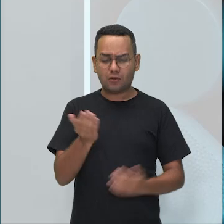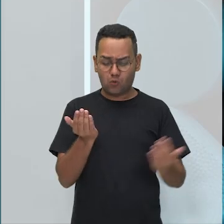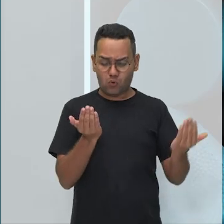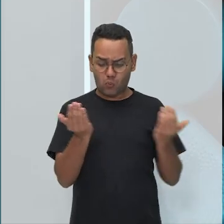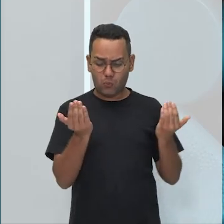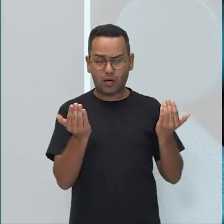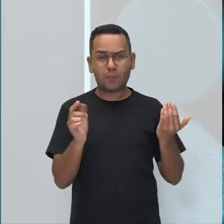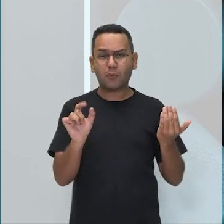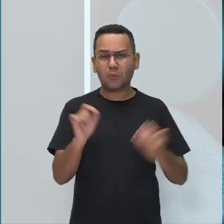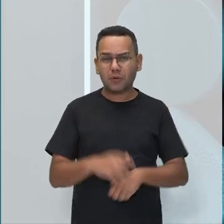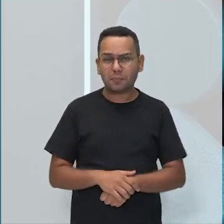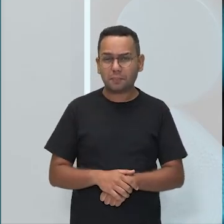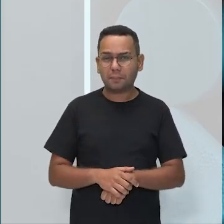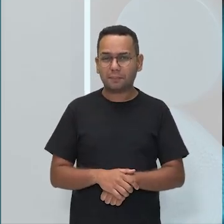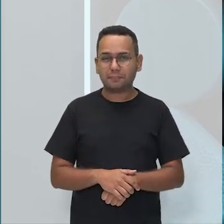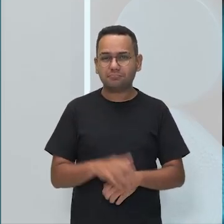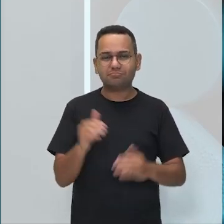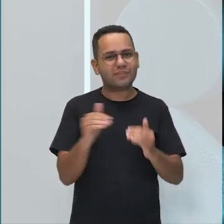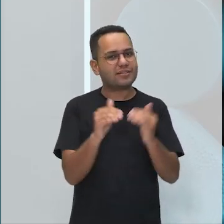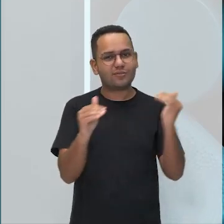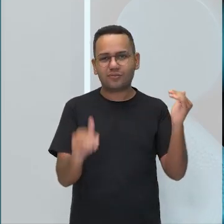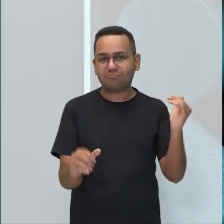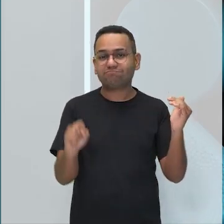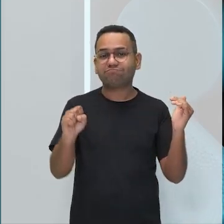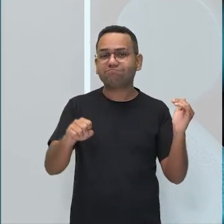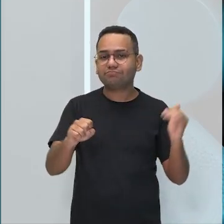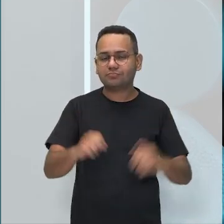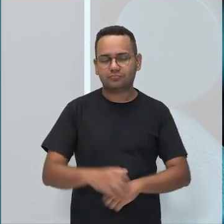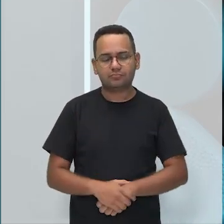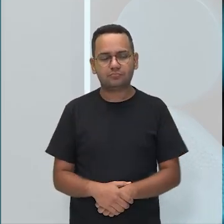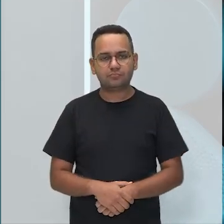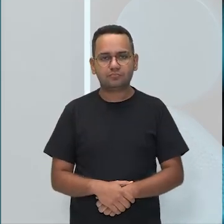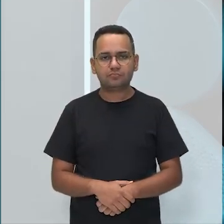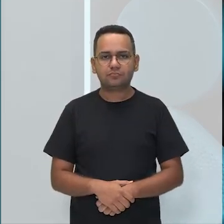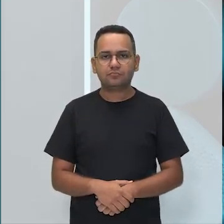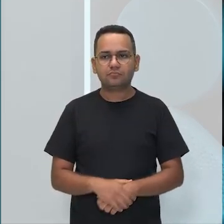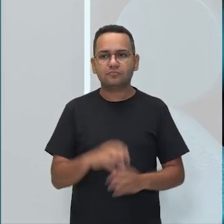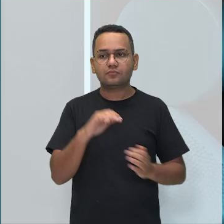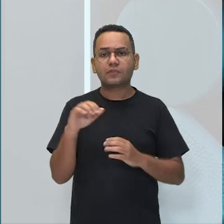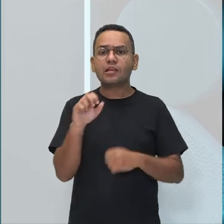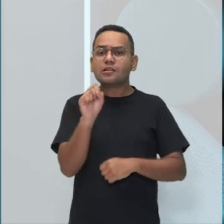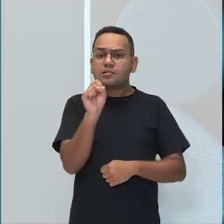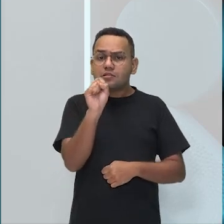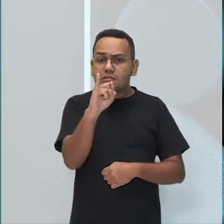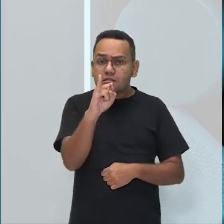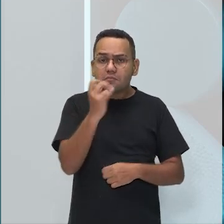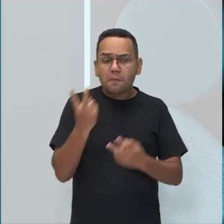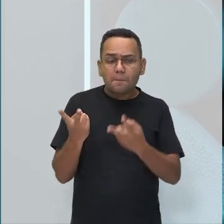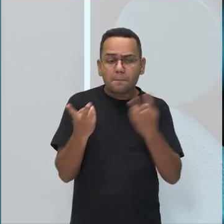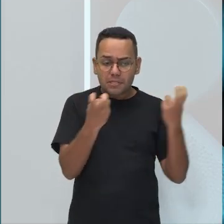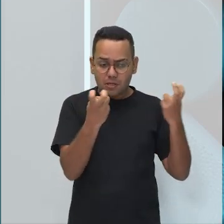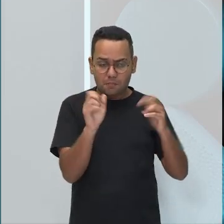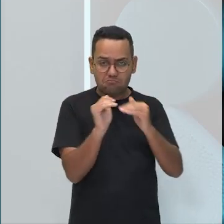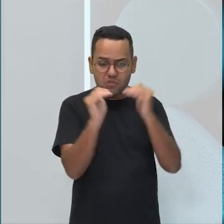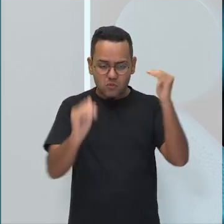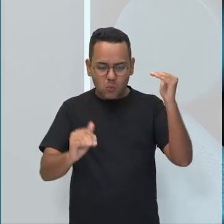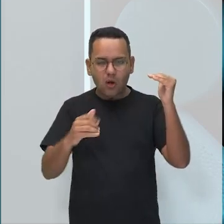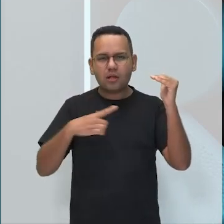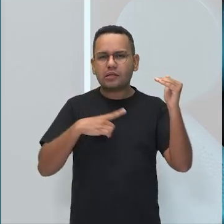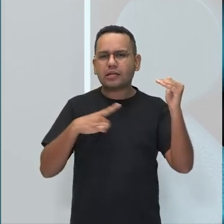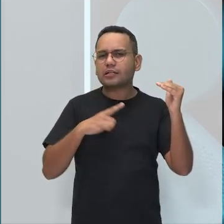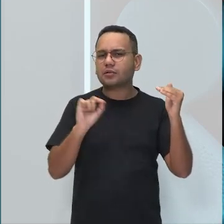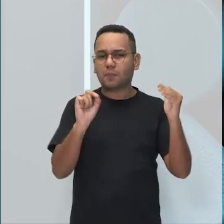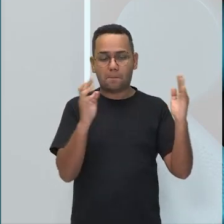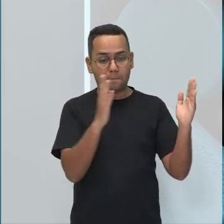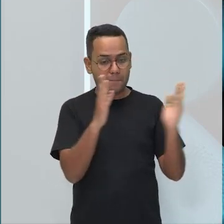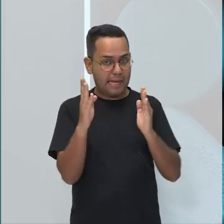país desigual, ok? E quando temos esse país desigual, essa fase de 30, essa